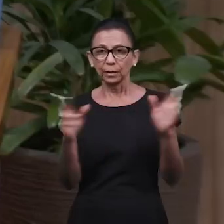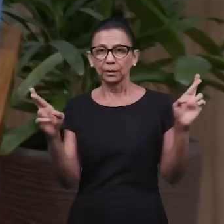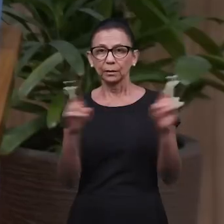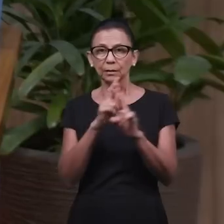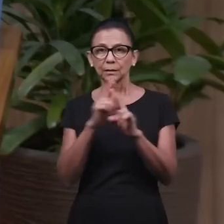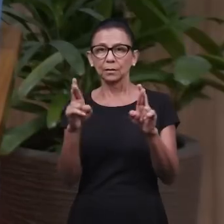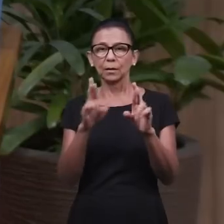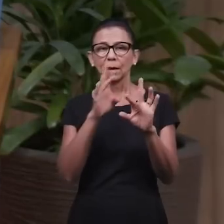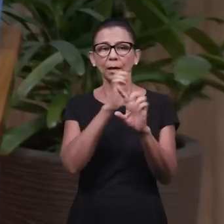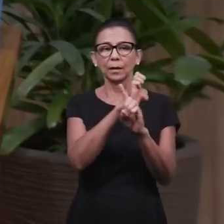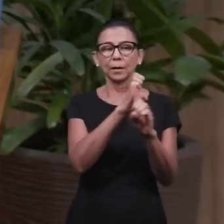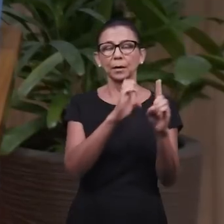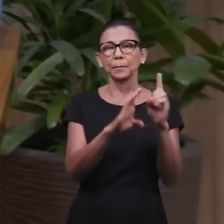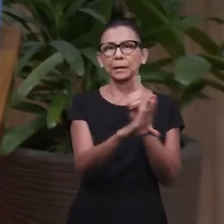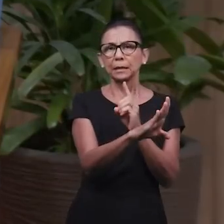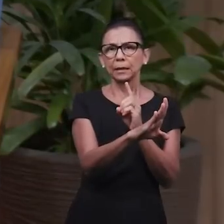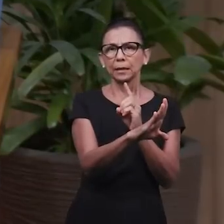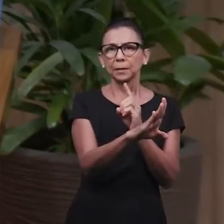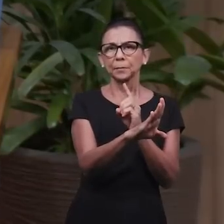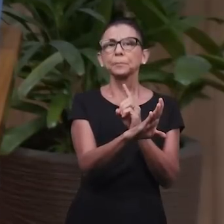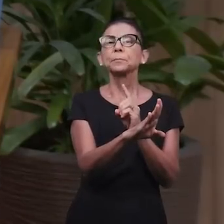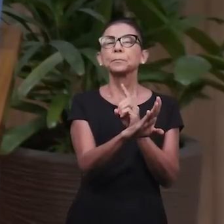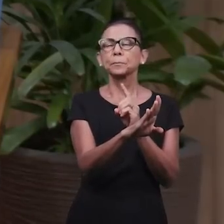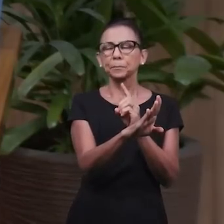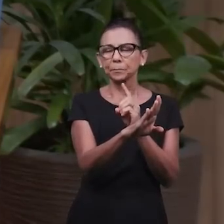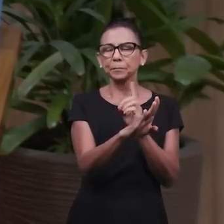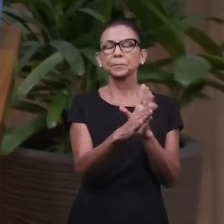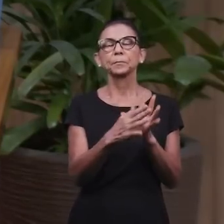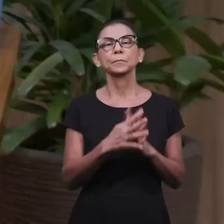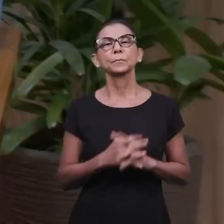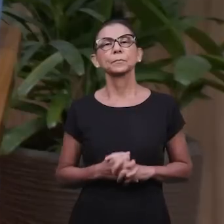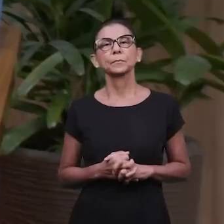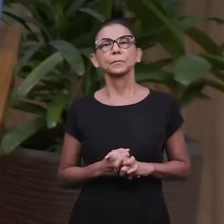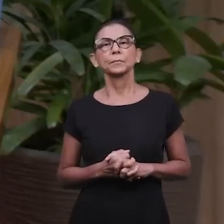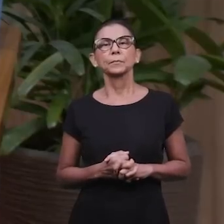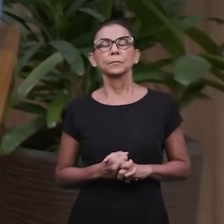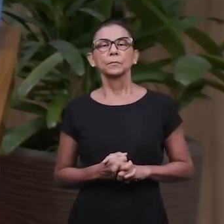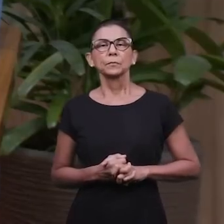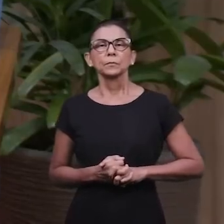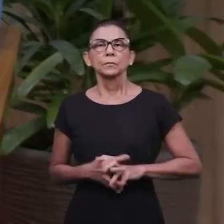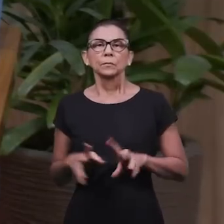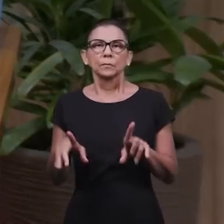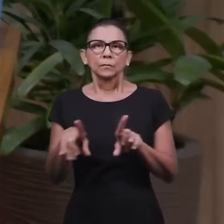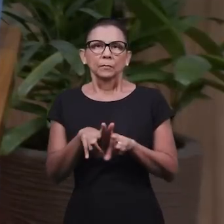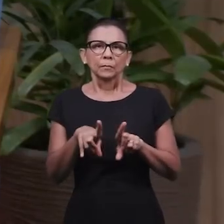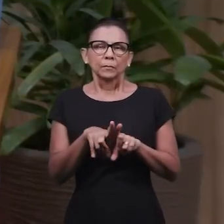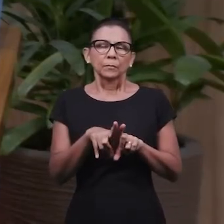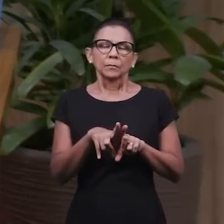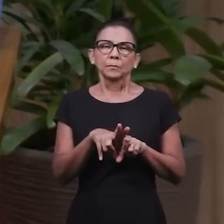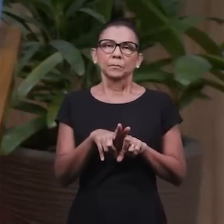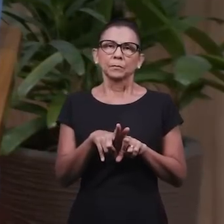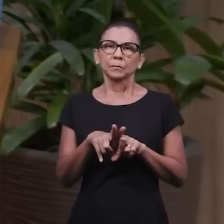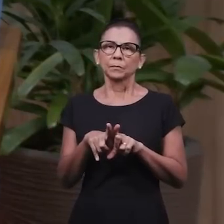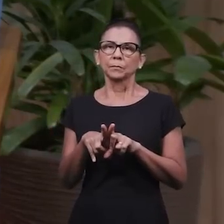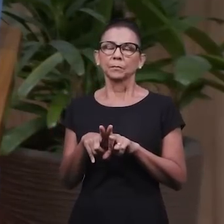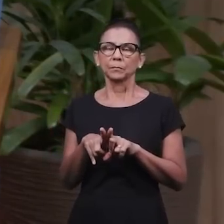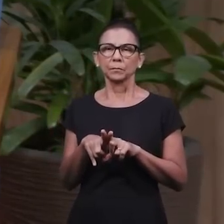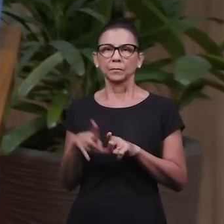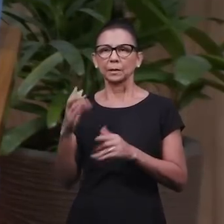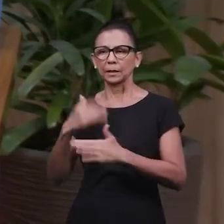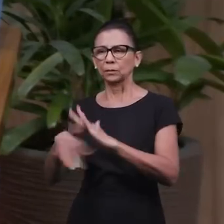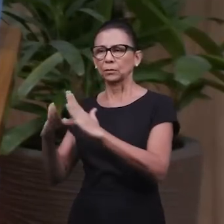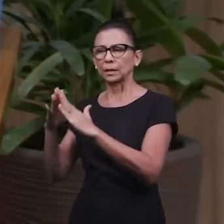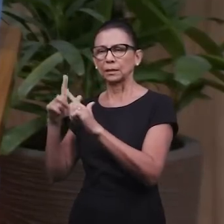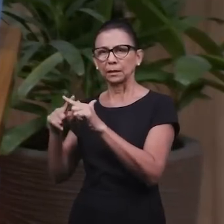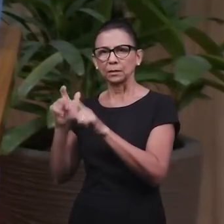quadro completamente alinhado à Escola Bíblica e, da mesma maneira como os irmãos nas igrejas têm tido